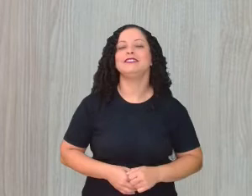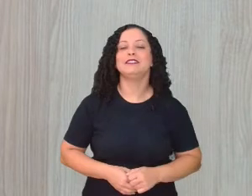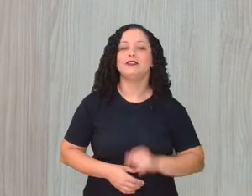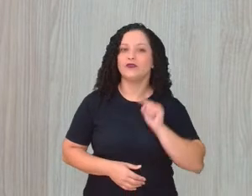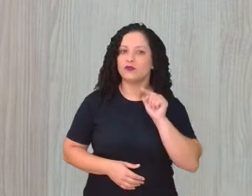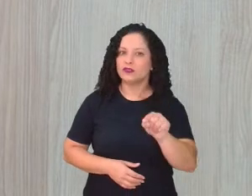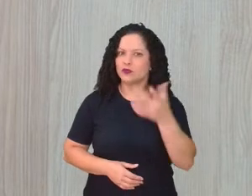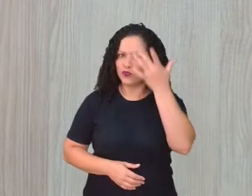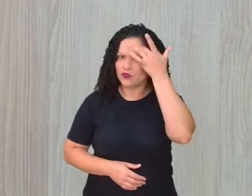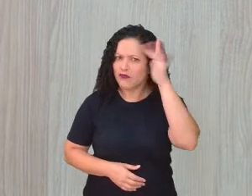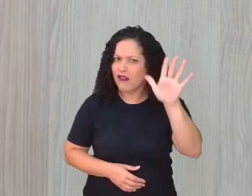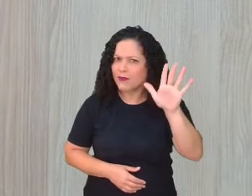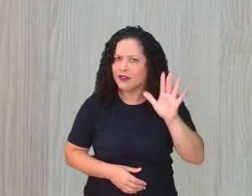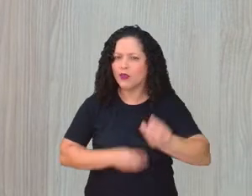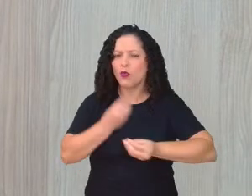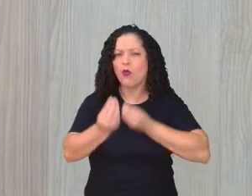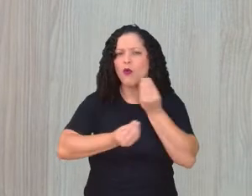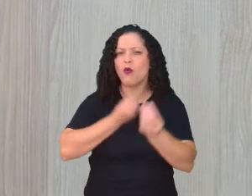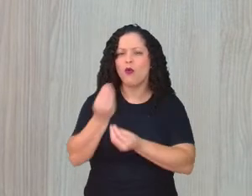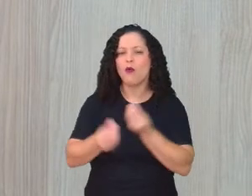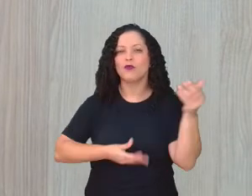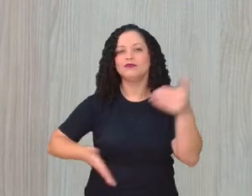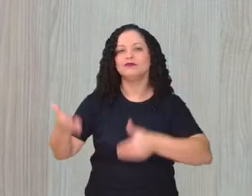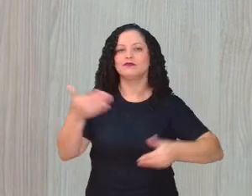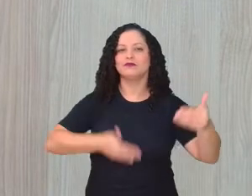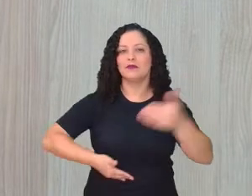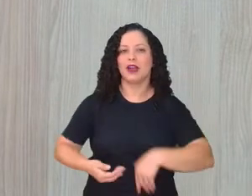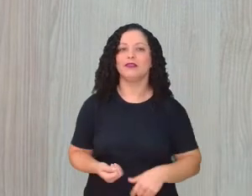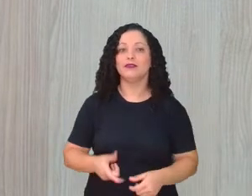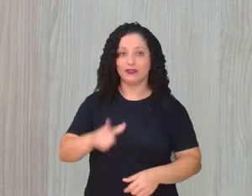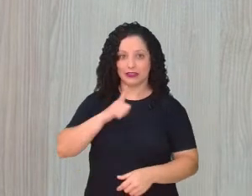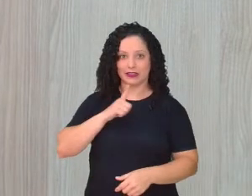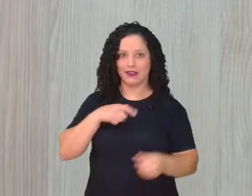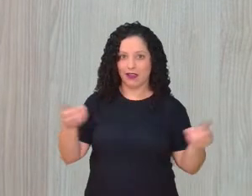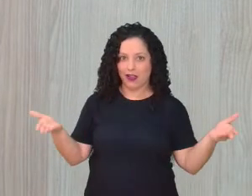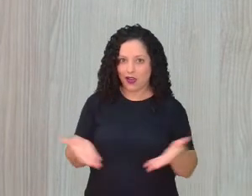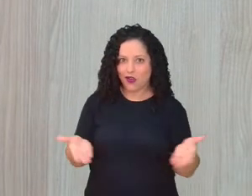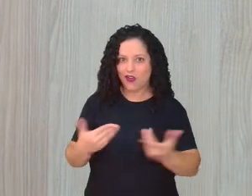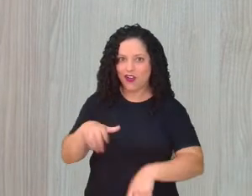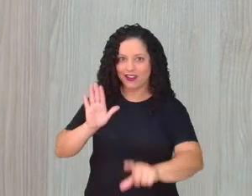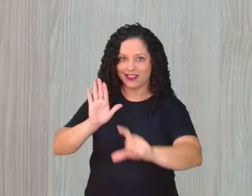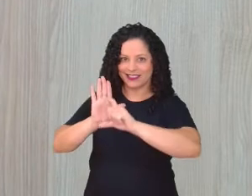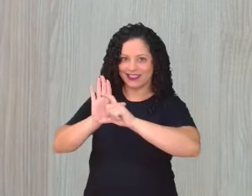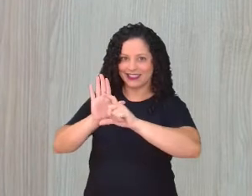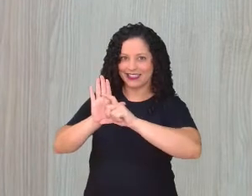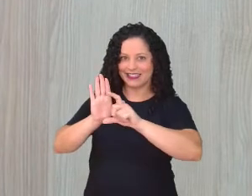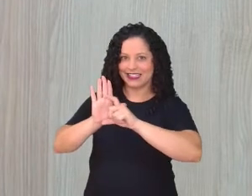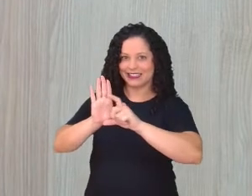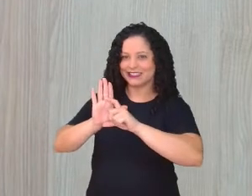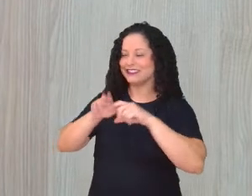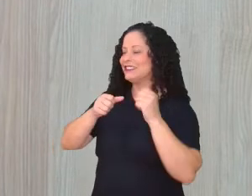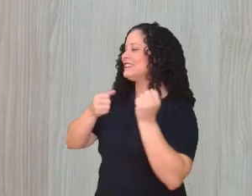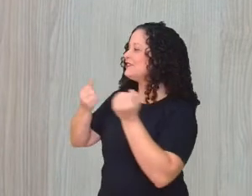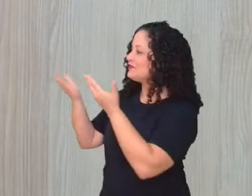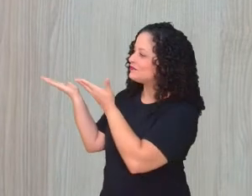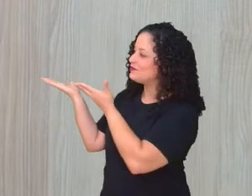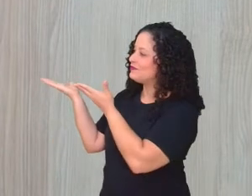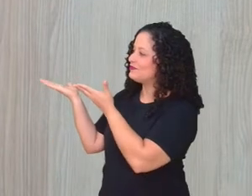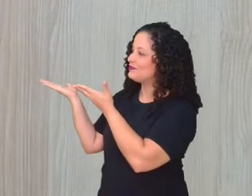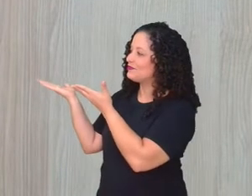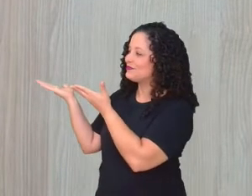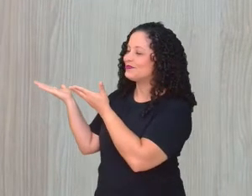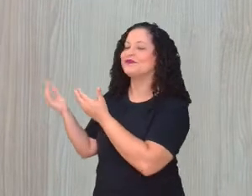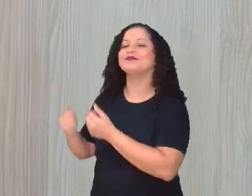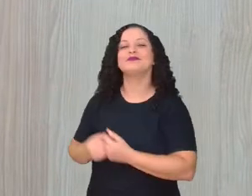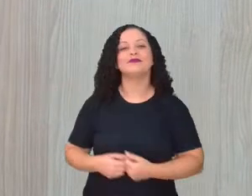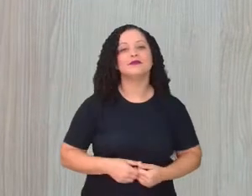não sabe como interagir, vai aparecer aí na sua telinha como um toque de mágica que Juninho vai jogar aí,